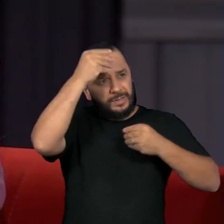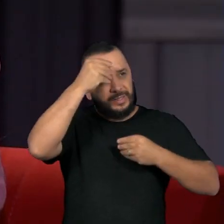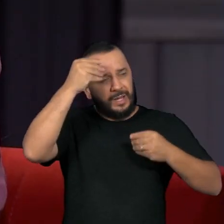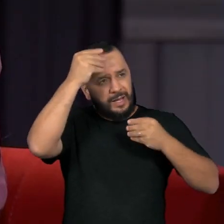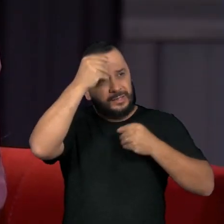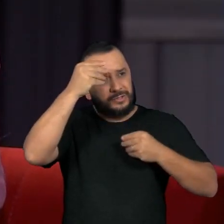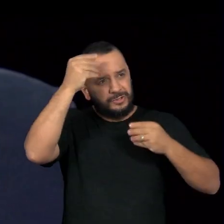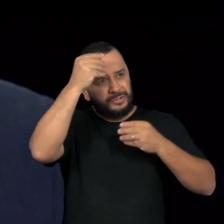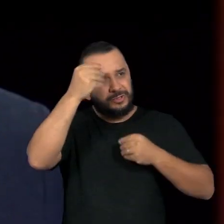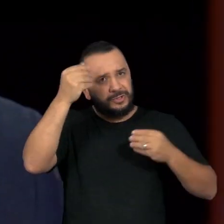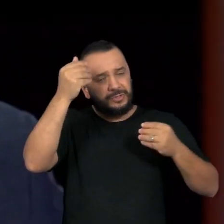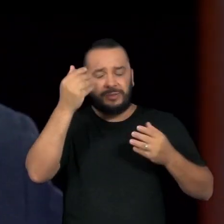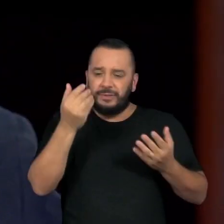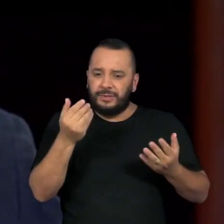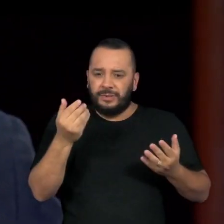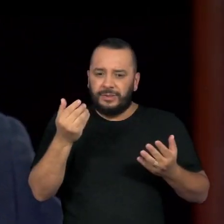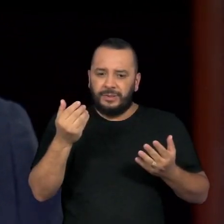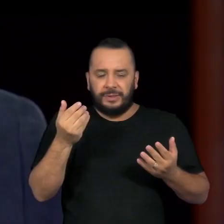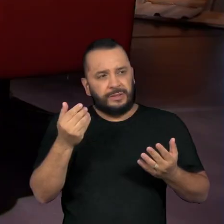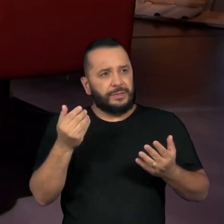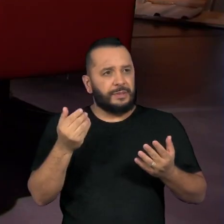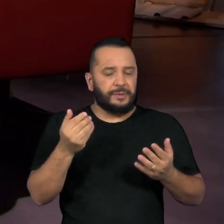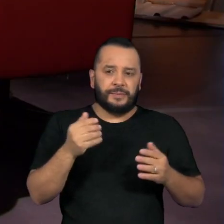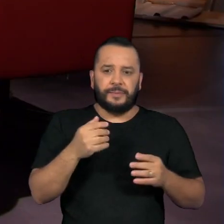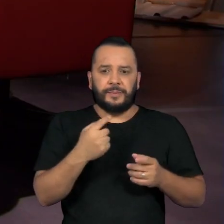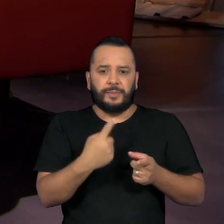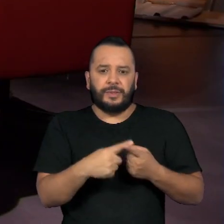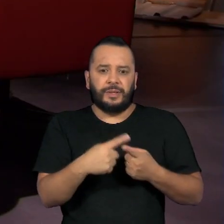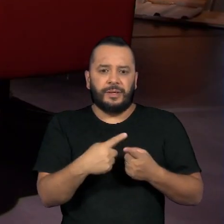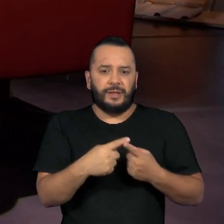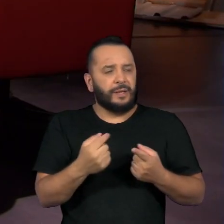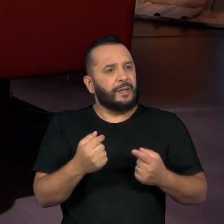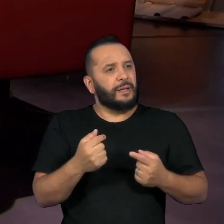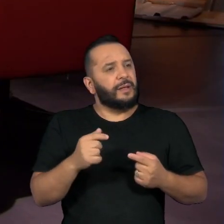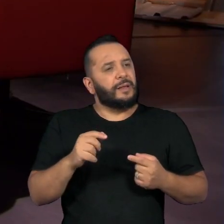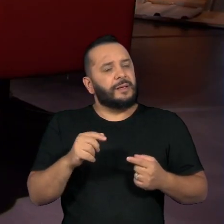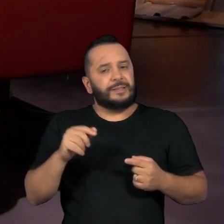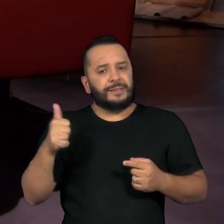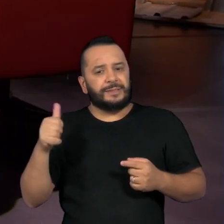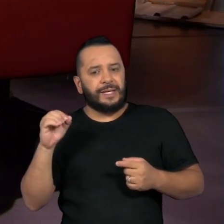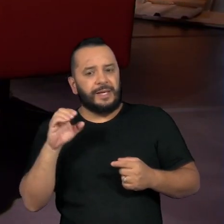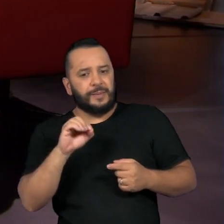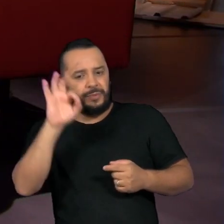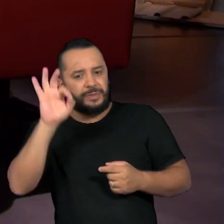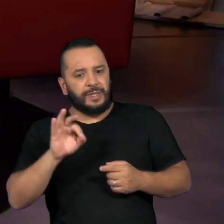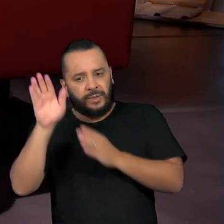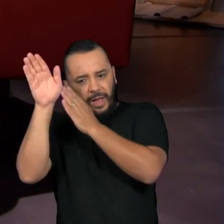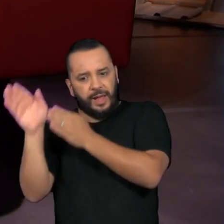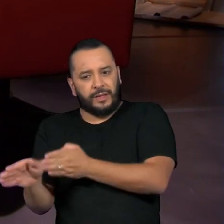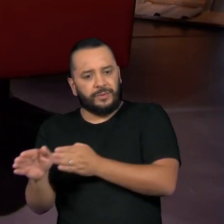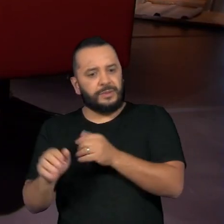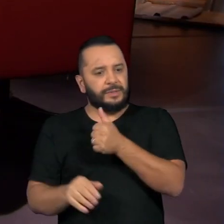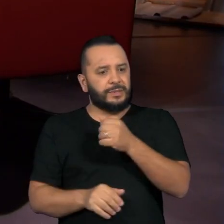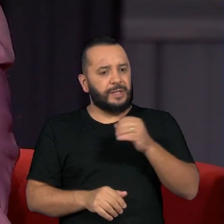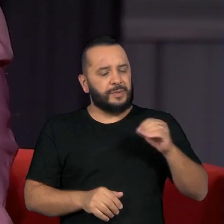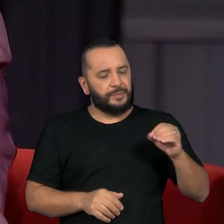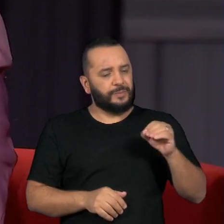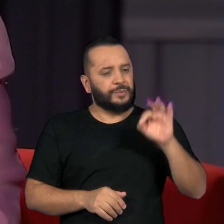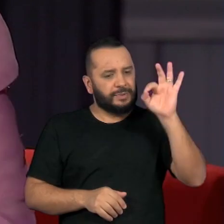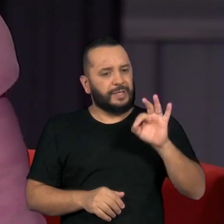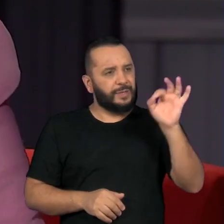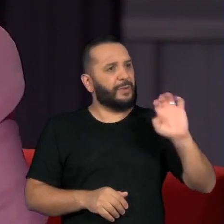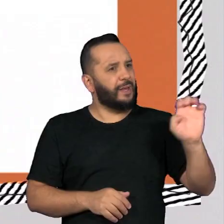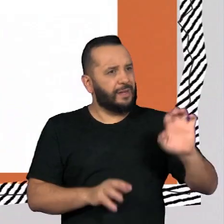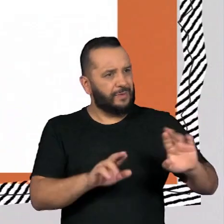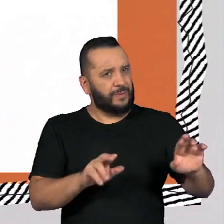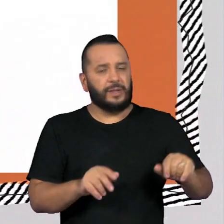Que nem todo mundo é 100% hétero ou Exato. 100% gay? Os autistas enxergam muito isso. É Tanto mesmo? que existem duas pesquisas,